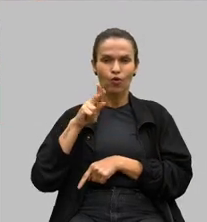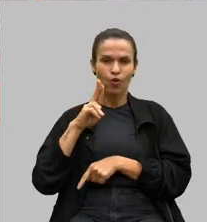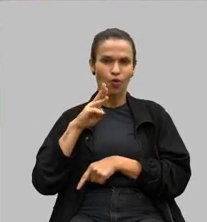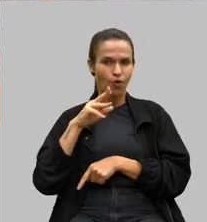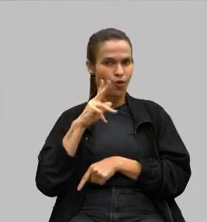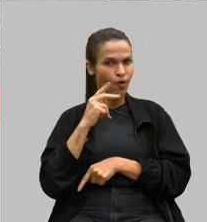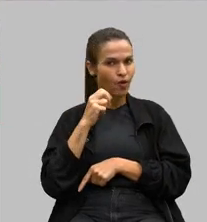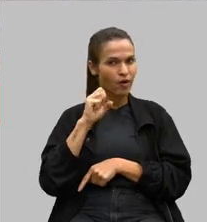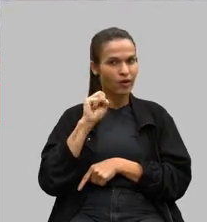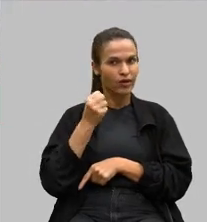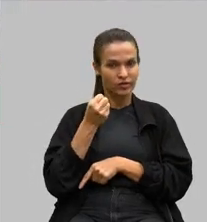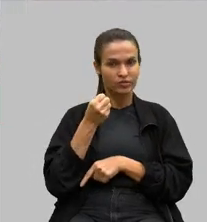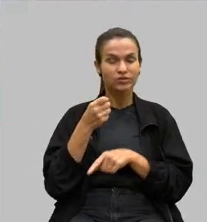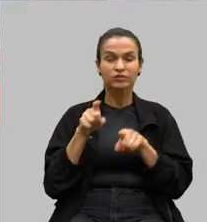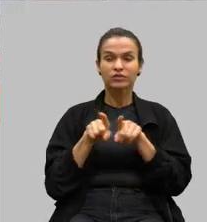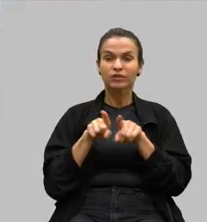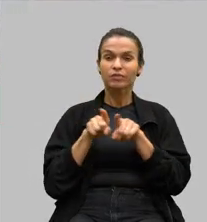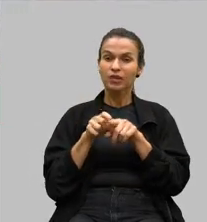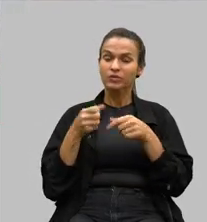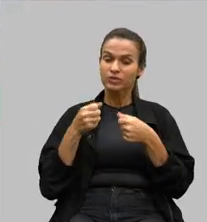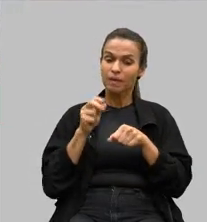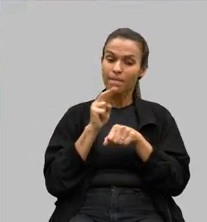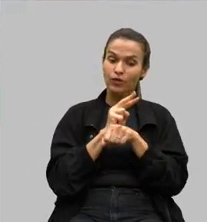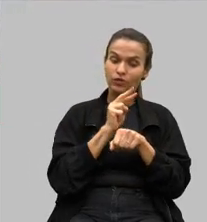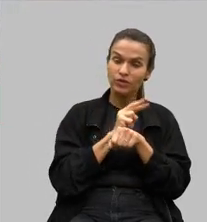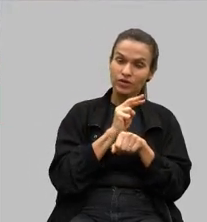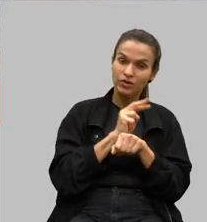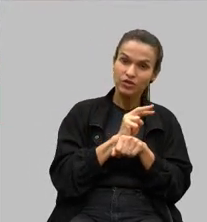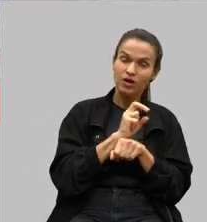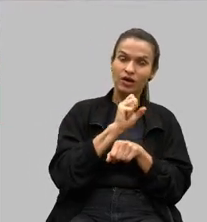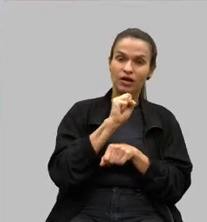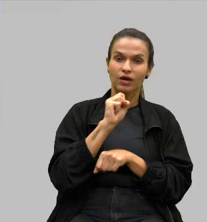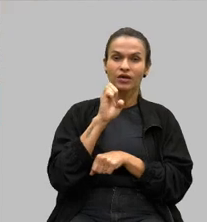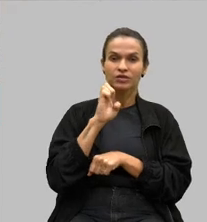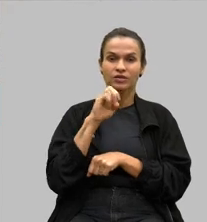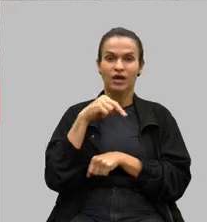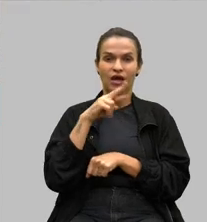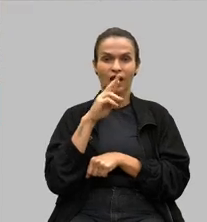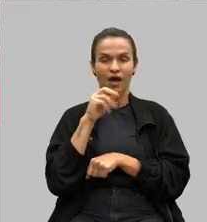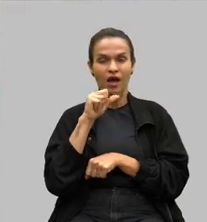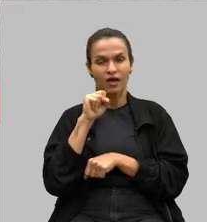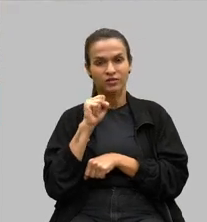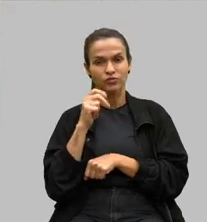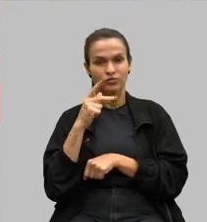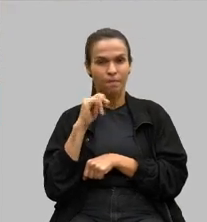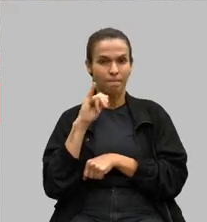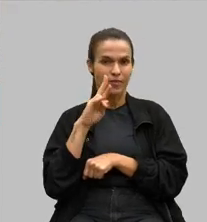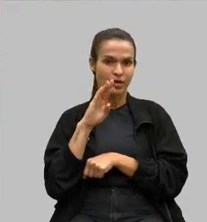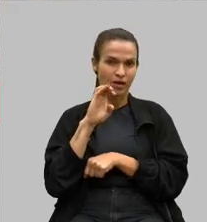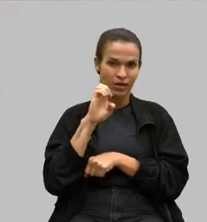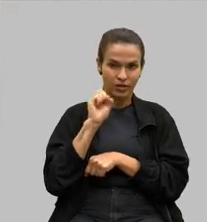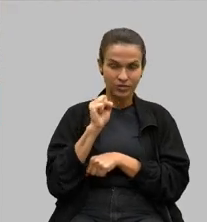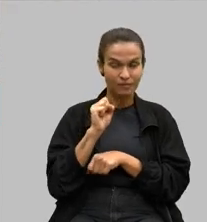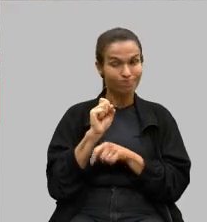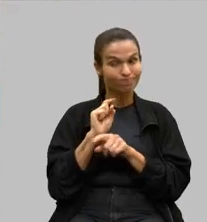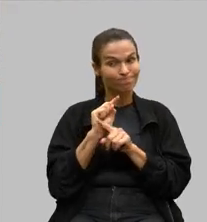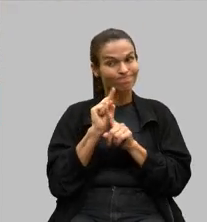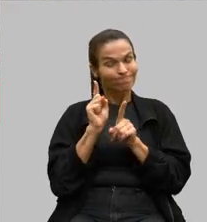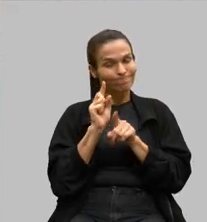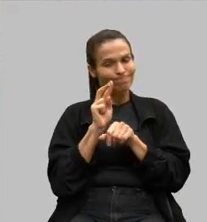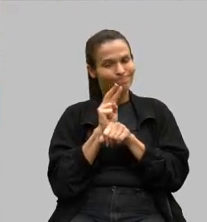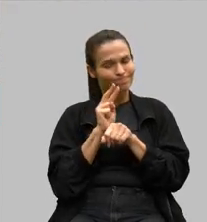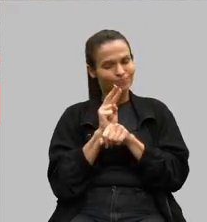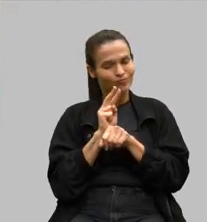a Serra dos Pires mas a proteção demora bastante mas